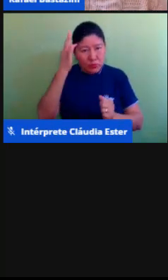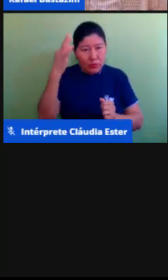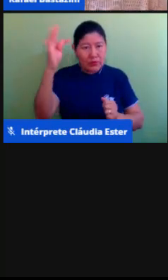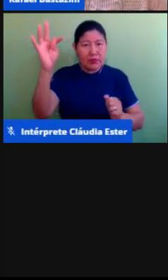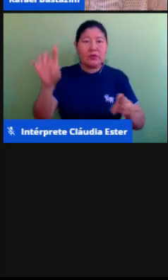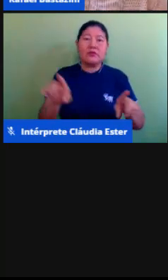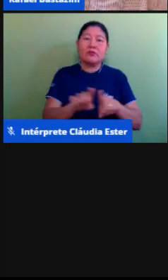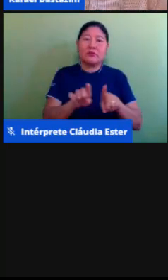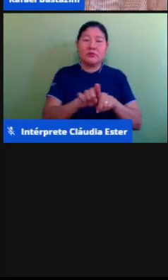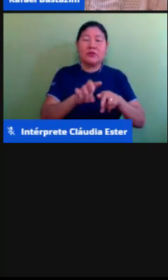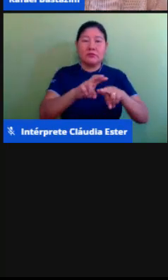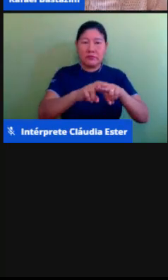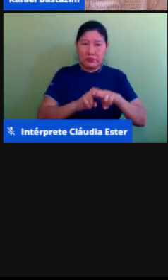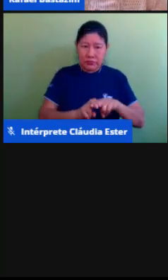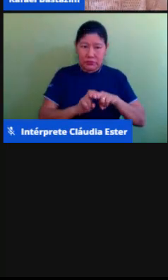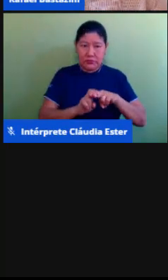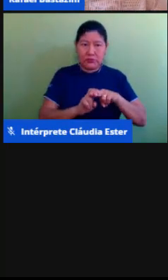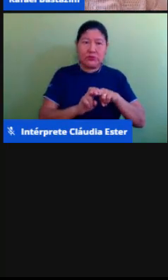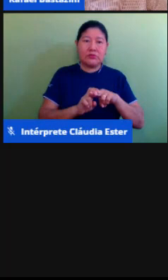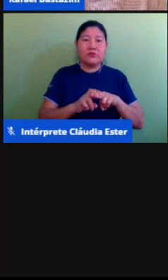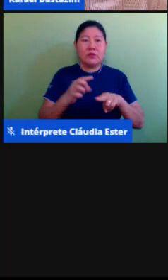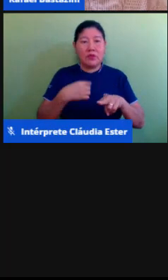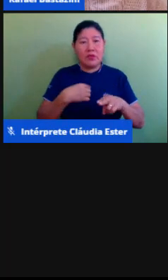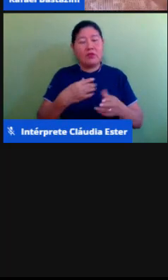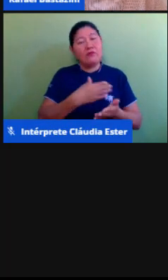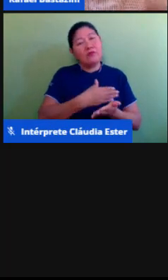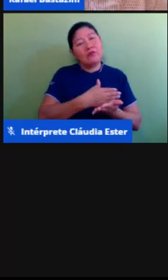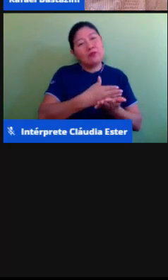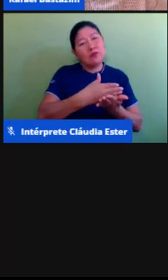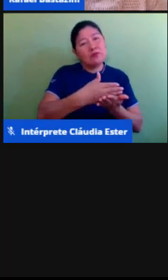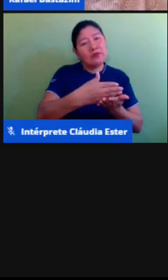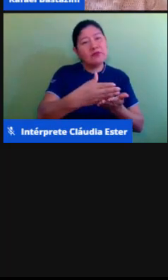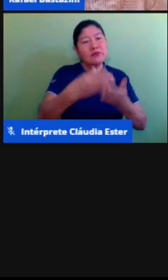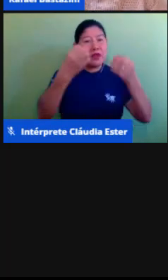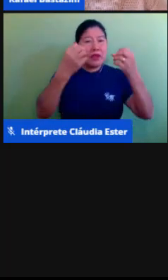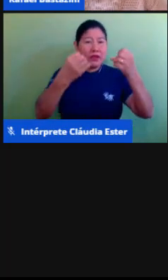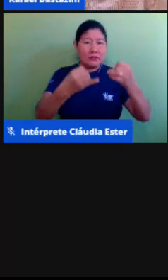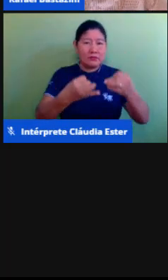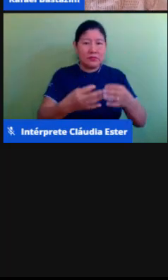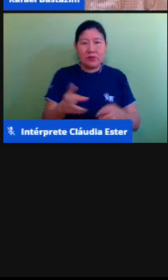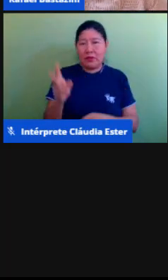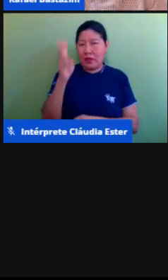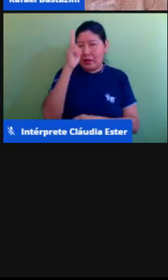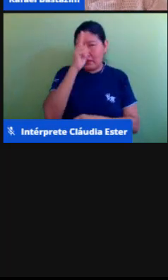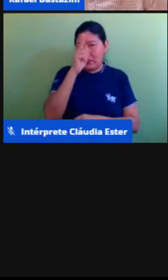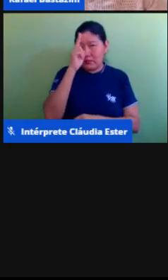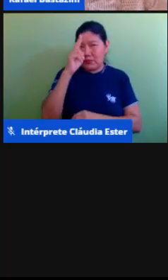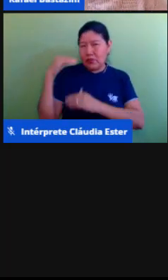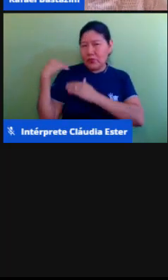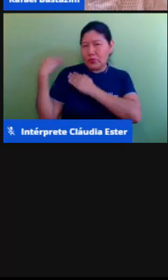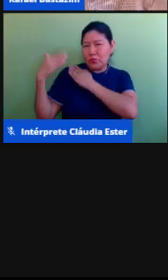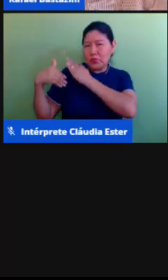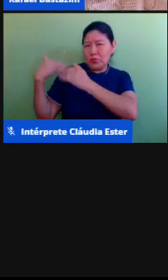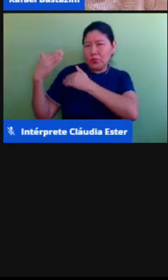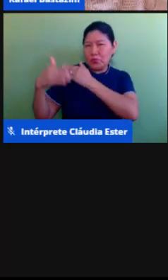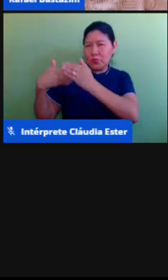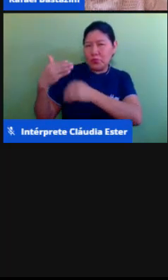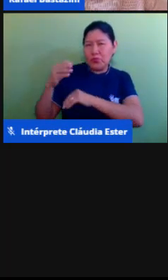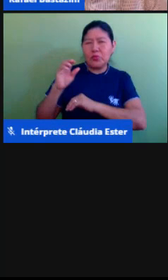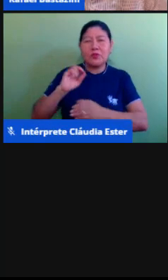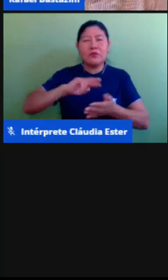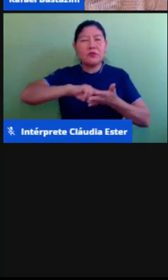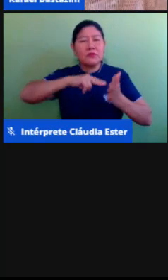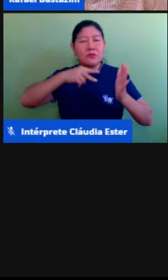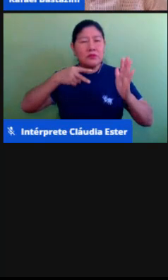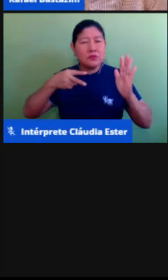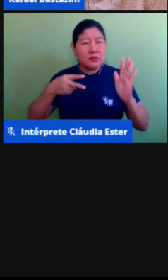minha fala, eu vou trazer para vocês uma perspectiva histórica do conceito de paisagem, passando pelos